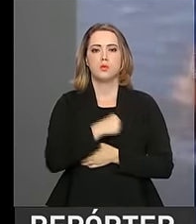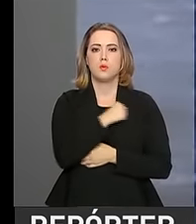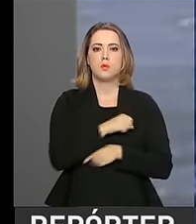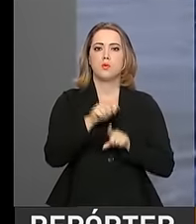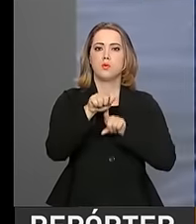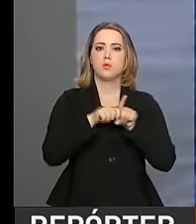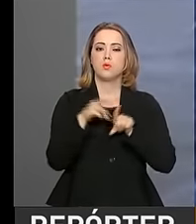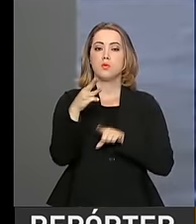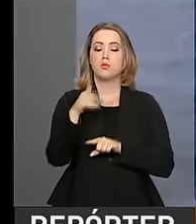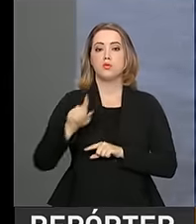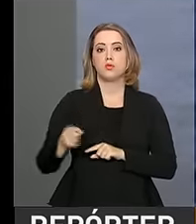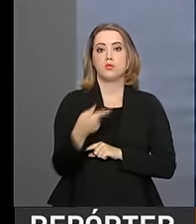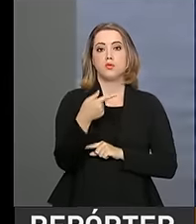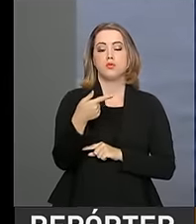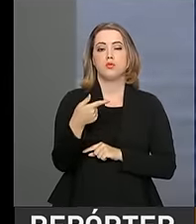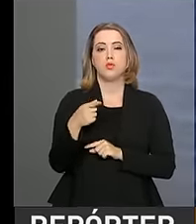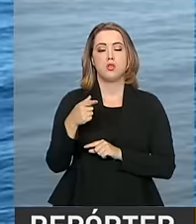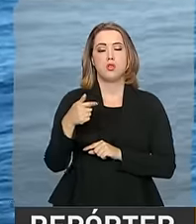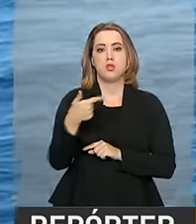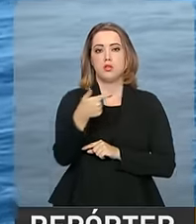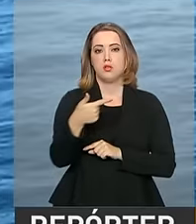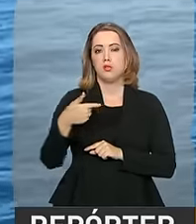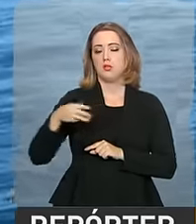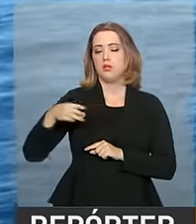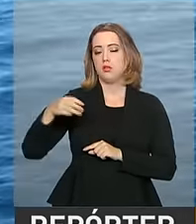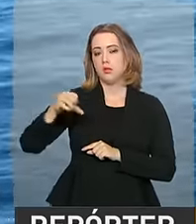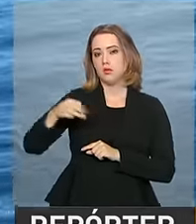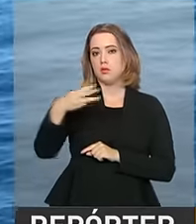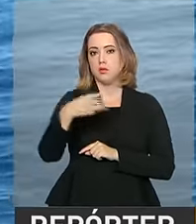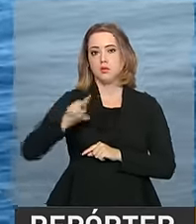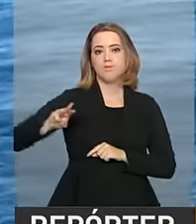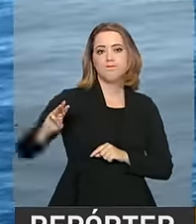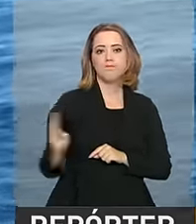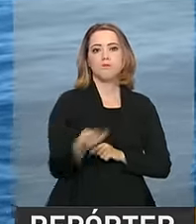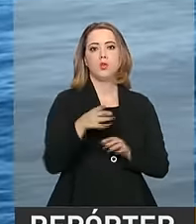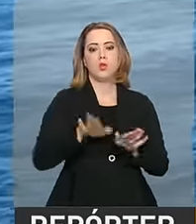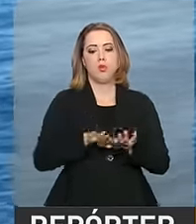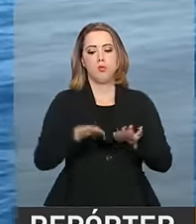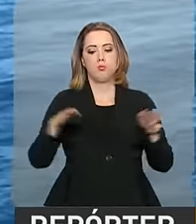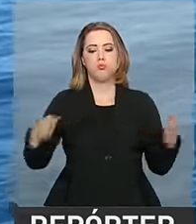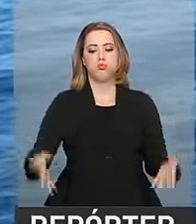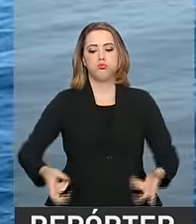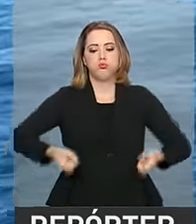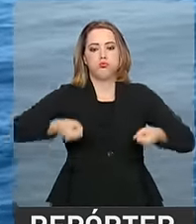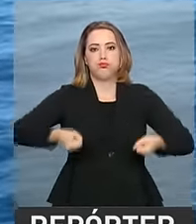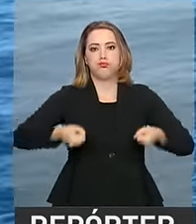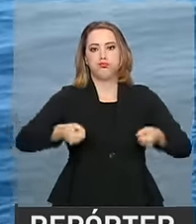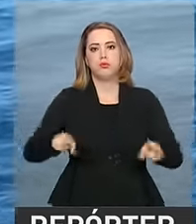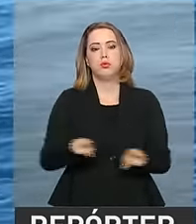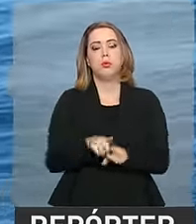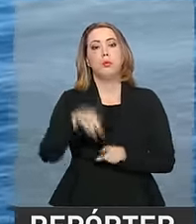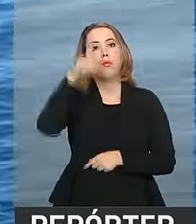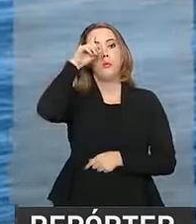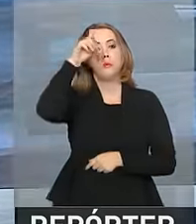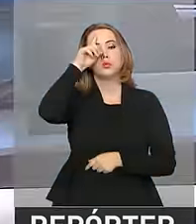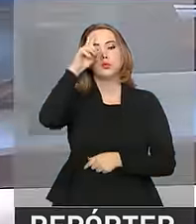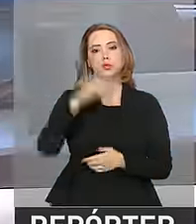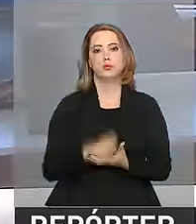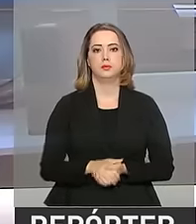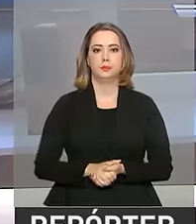3 milh 293.000 Barris por dia ultrapassando um pico anterior registrado em